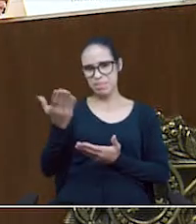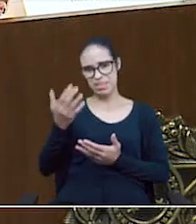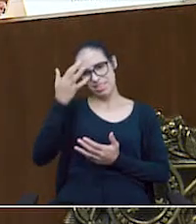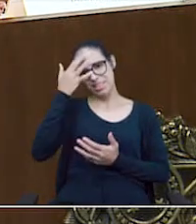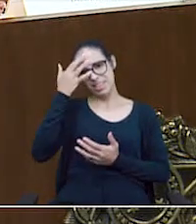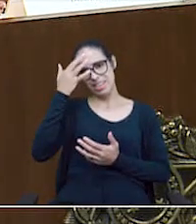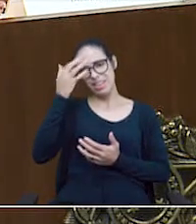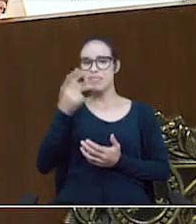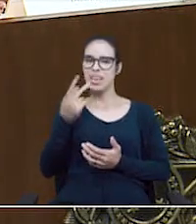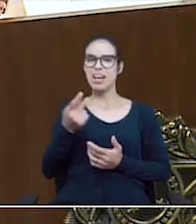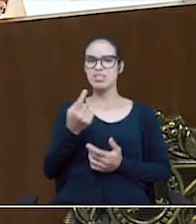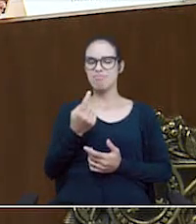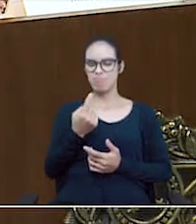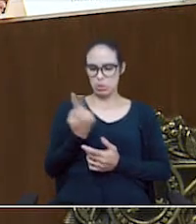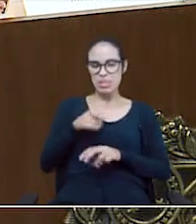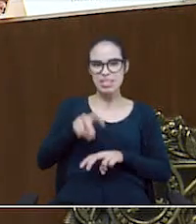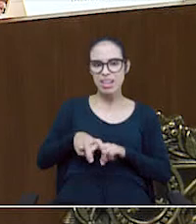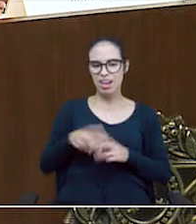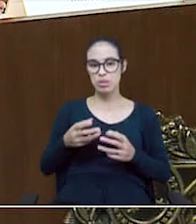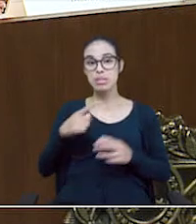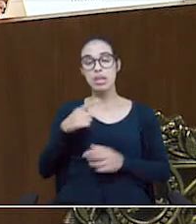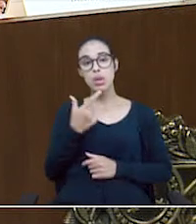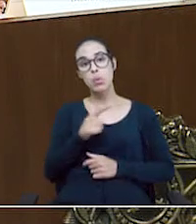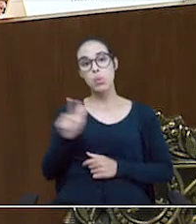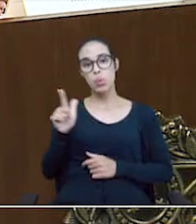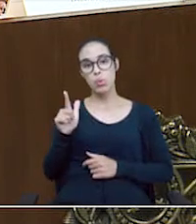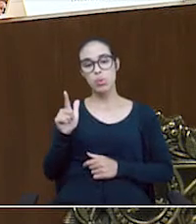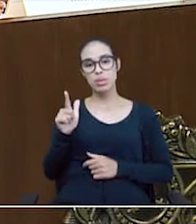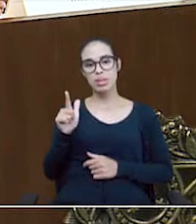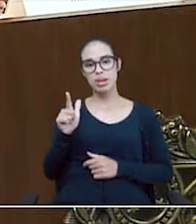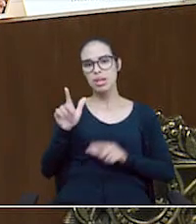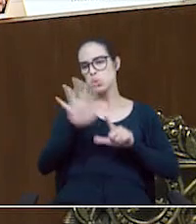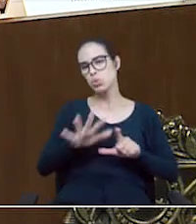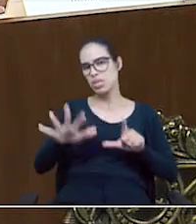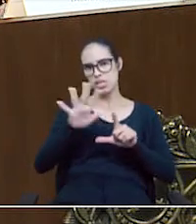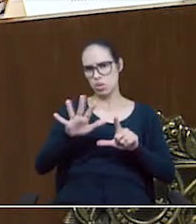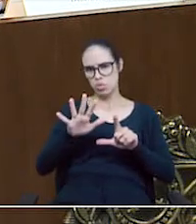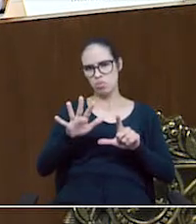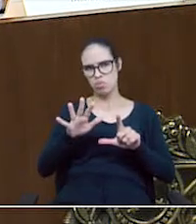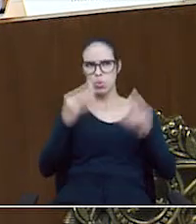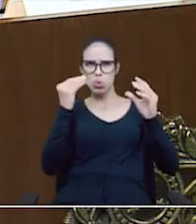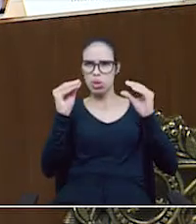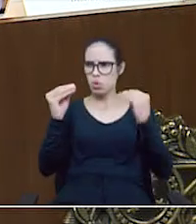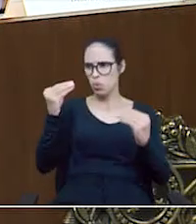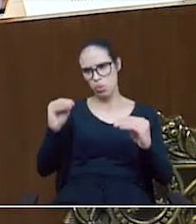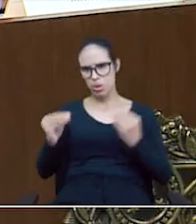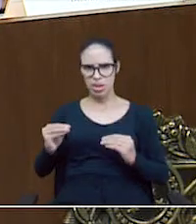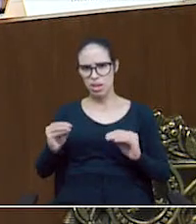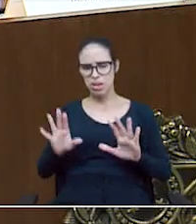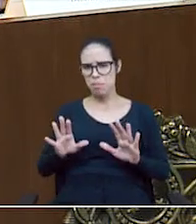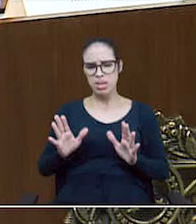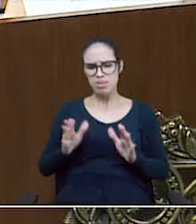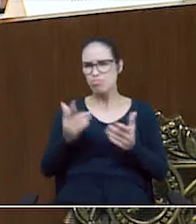acho interessante ter alguma ilustração, mas posso garantir aos senhores que os senhores não estão perdendo nada de especial com esses slides. Eu fiz para ter os slides, eu acho que